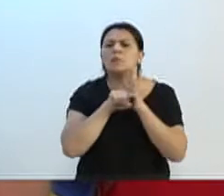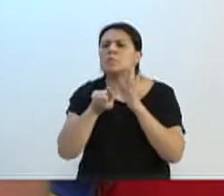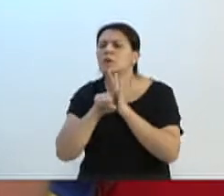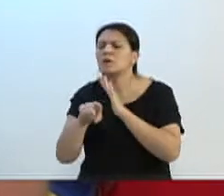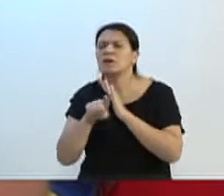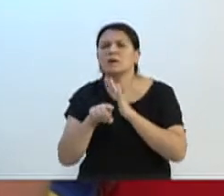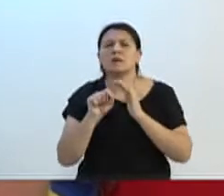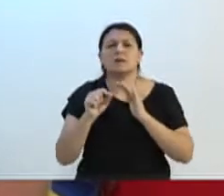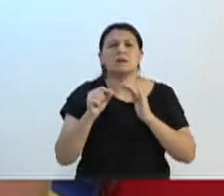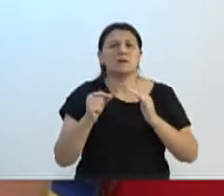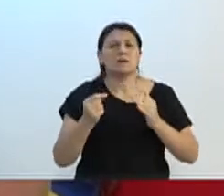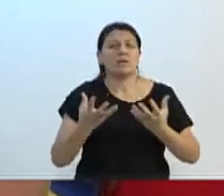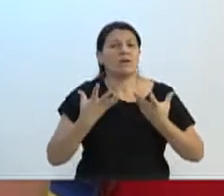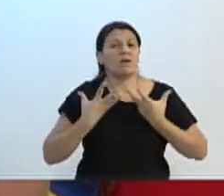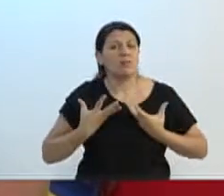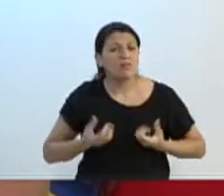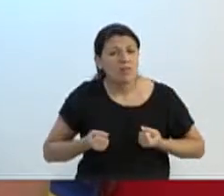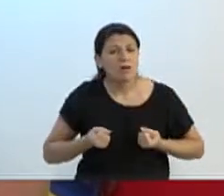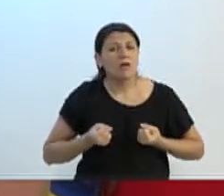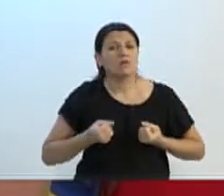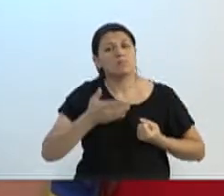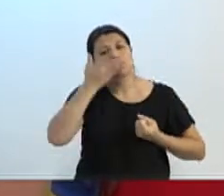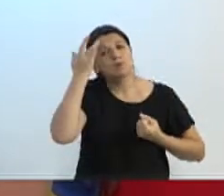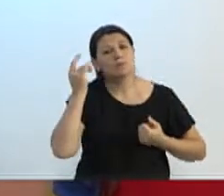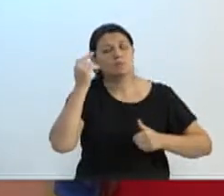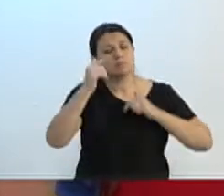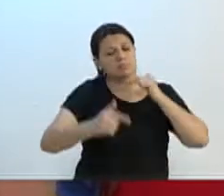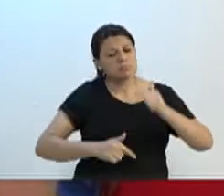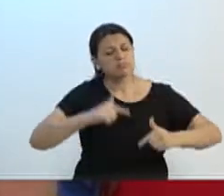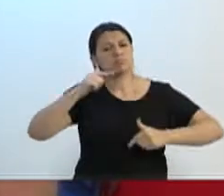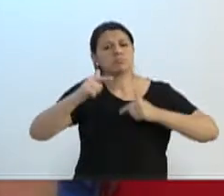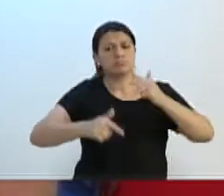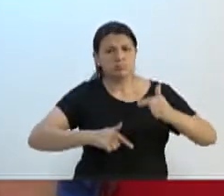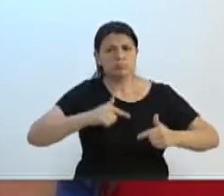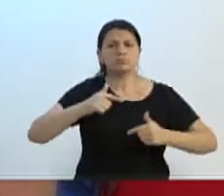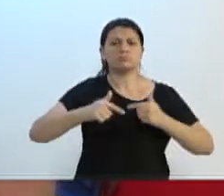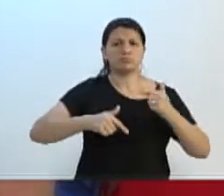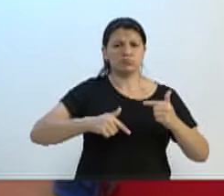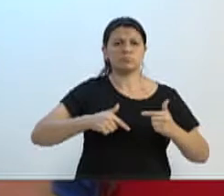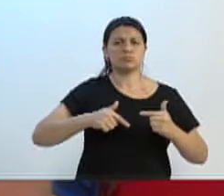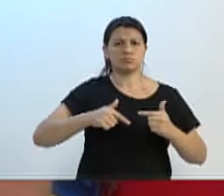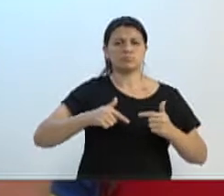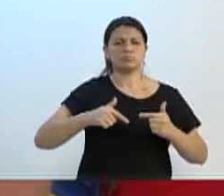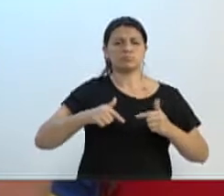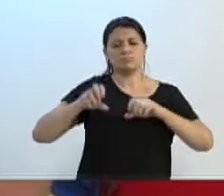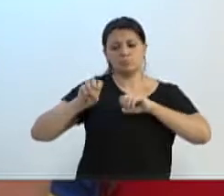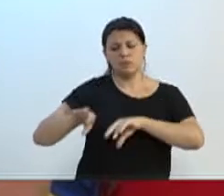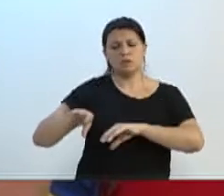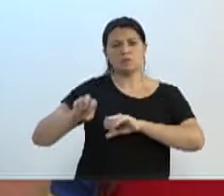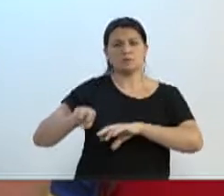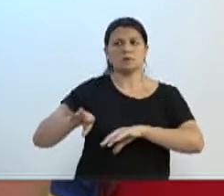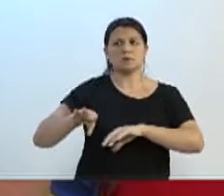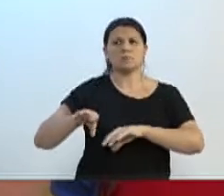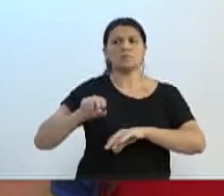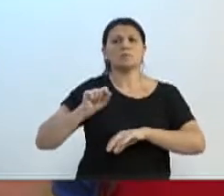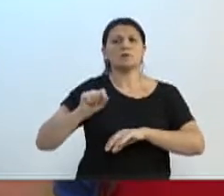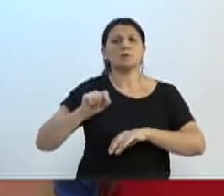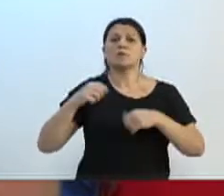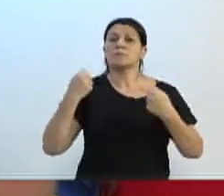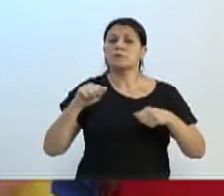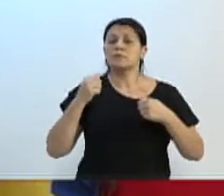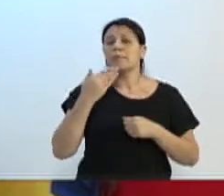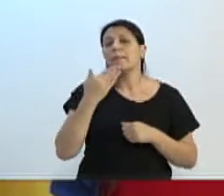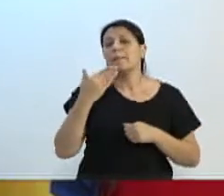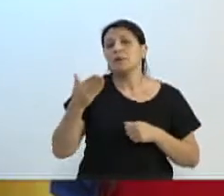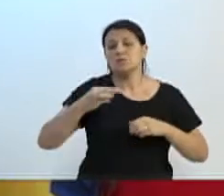de trabalho para as trabalhadoras e trabalhadores da educação, onde tivemos que recorrer ao